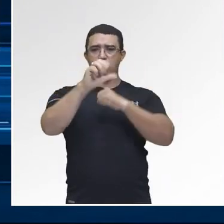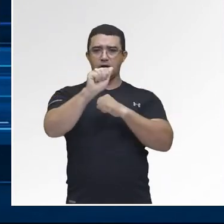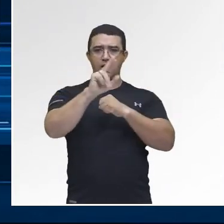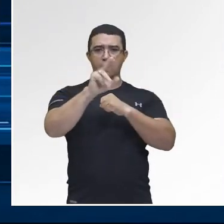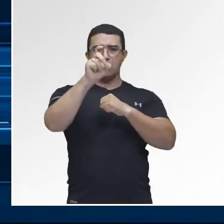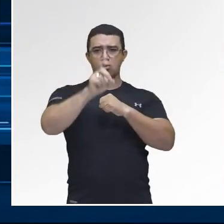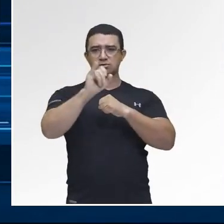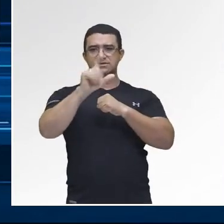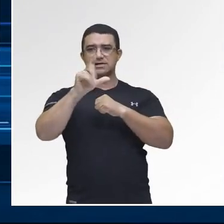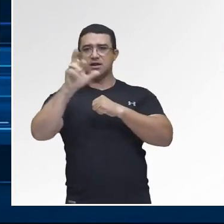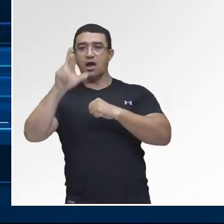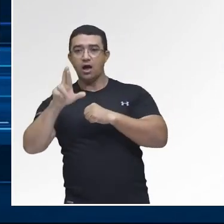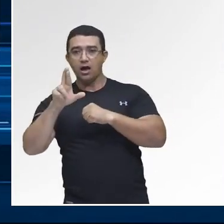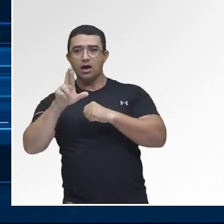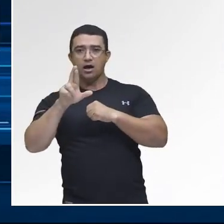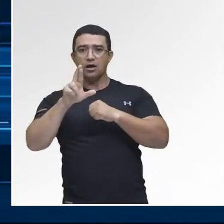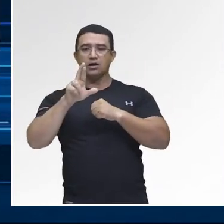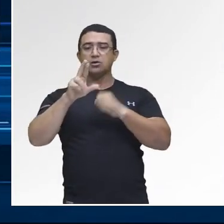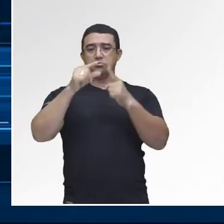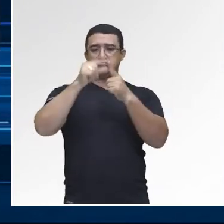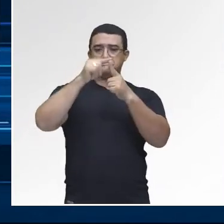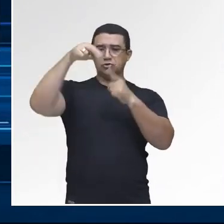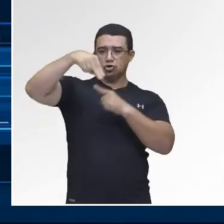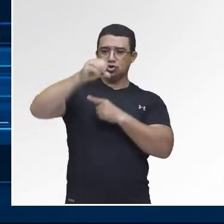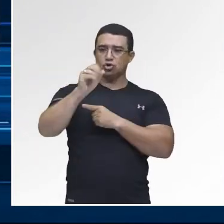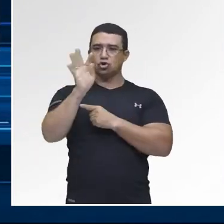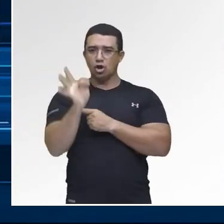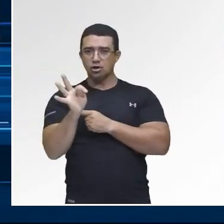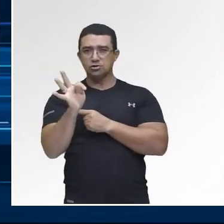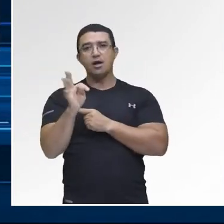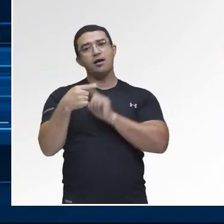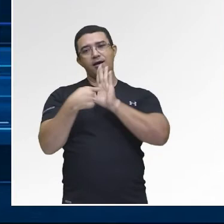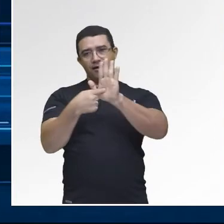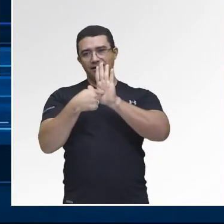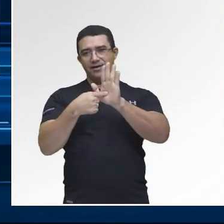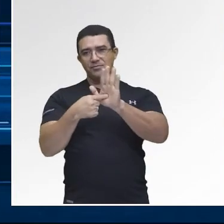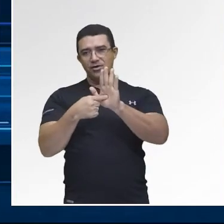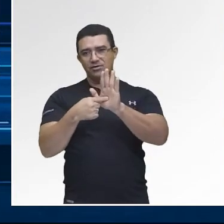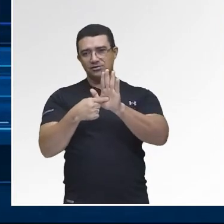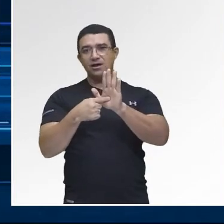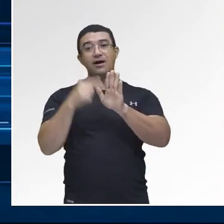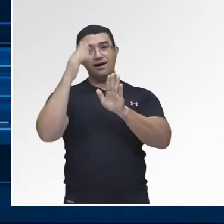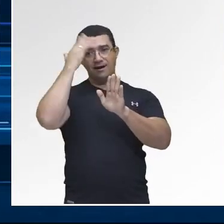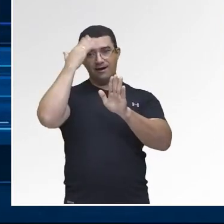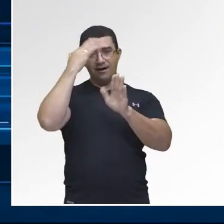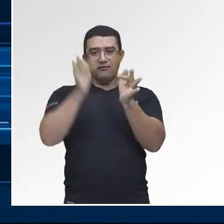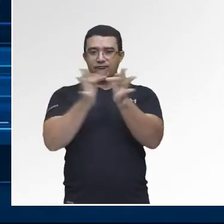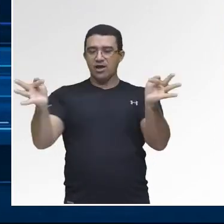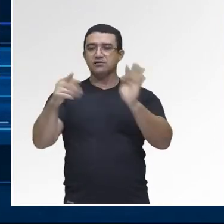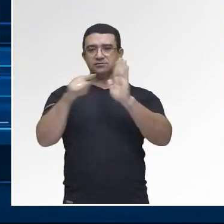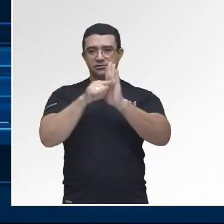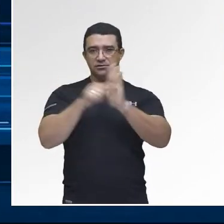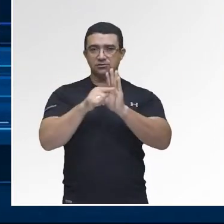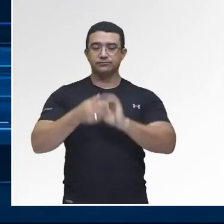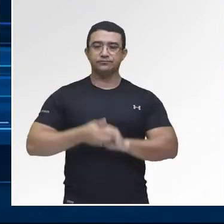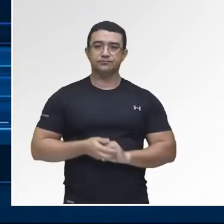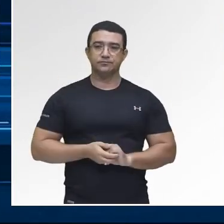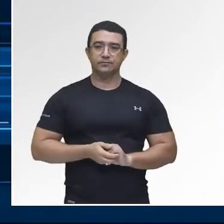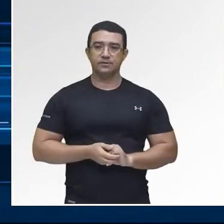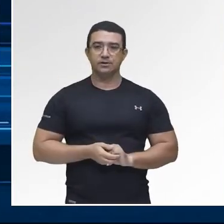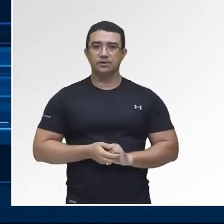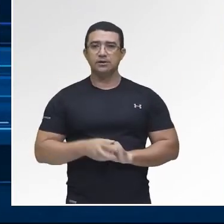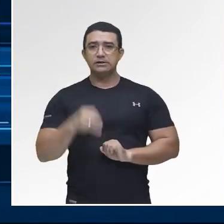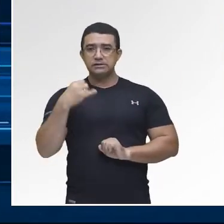chamar a partícula de negação, então o advérbio de negação not para junto dele. Quando essa frase, né,